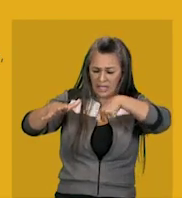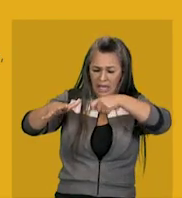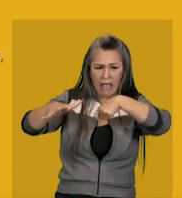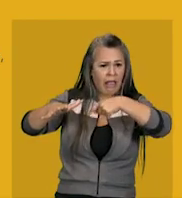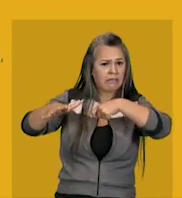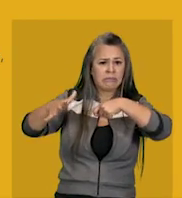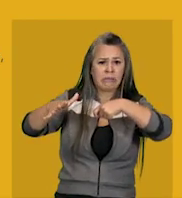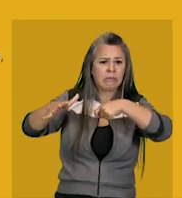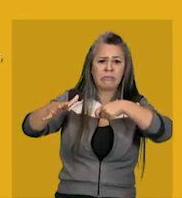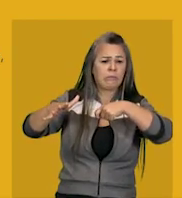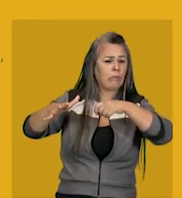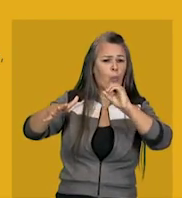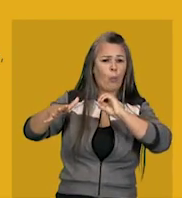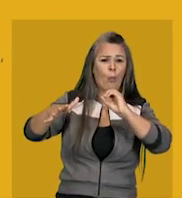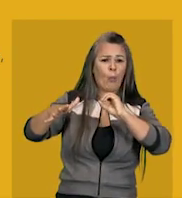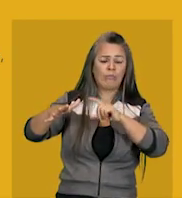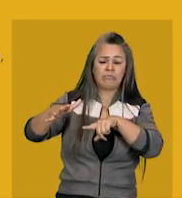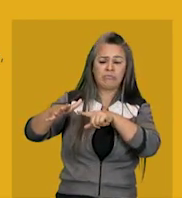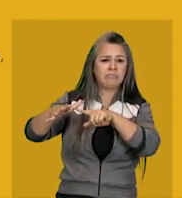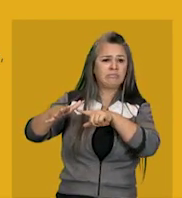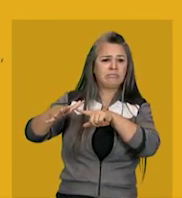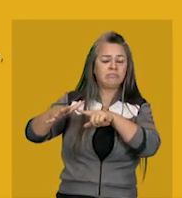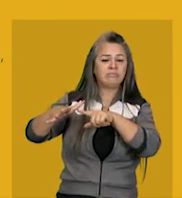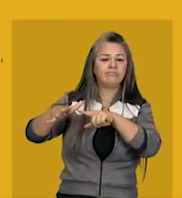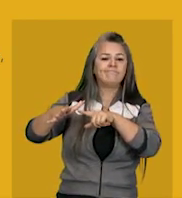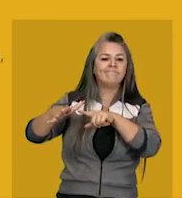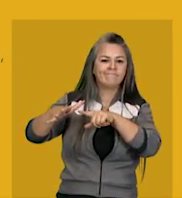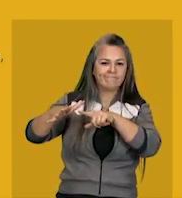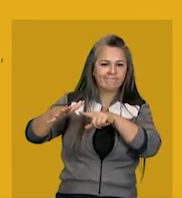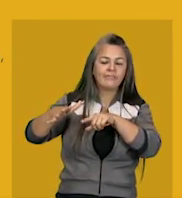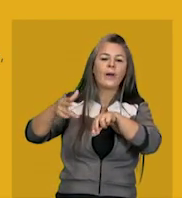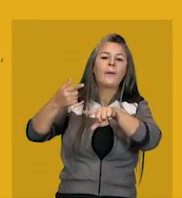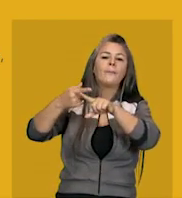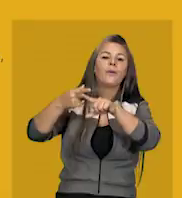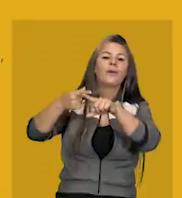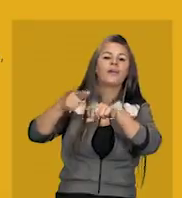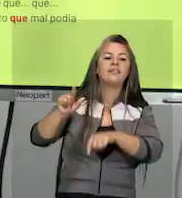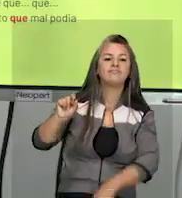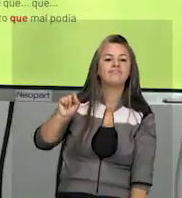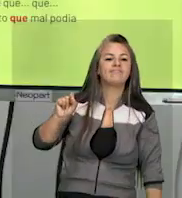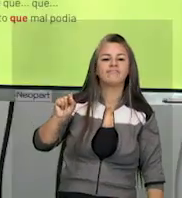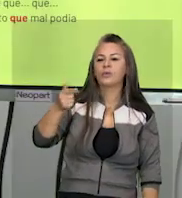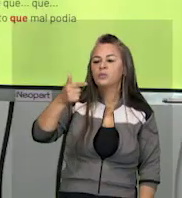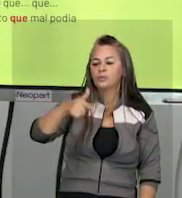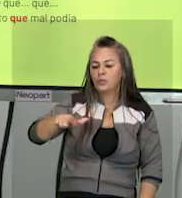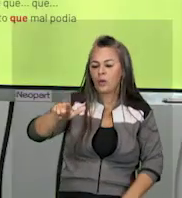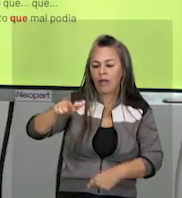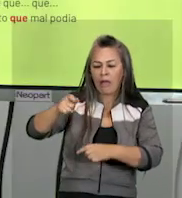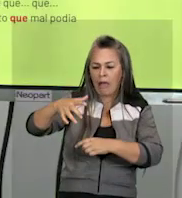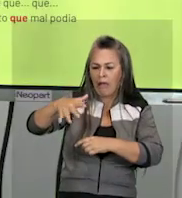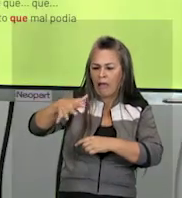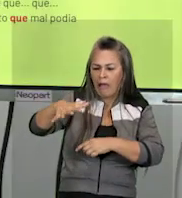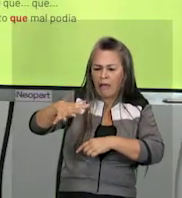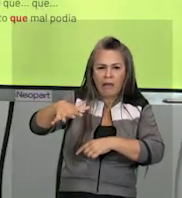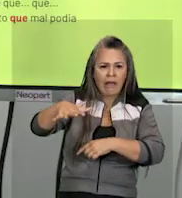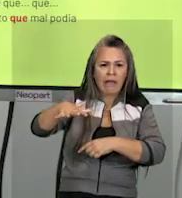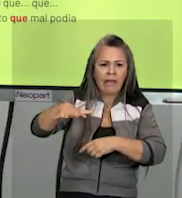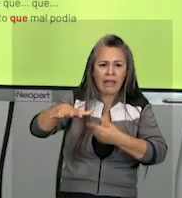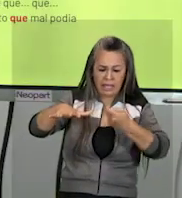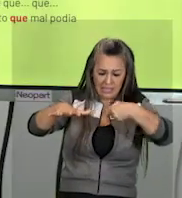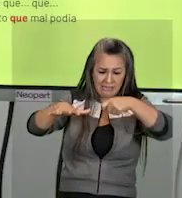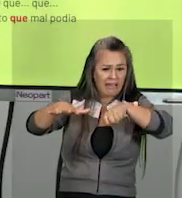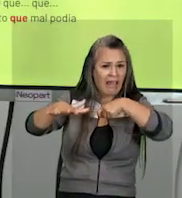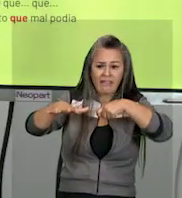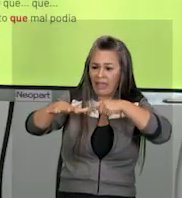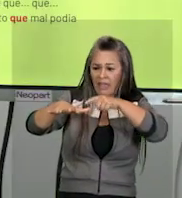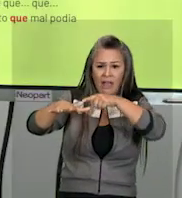dizer, a consequência de eu tremer tanto que eu mal podia escrever. A consequência foi essa. Então,